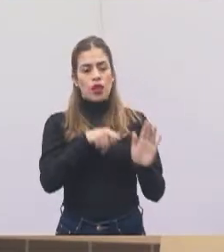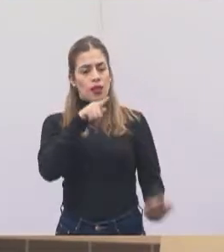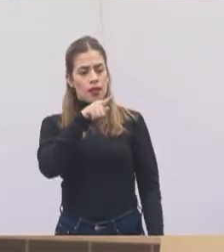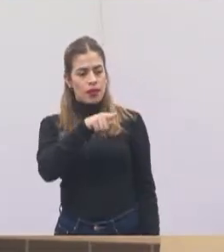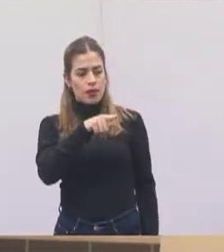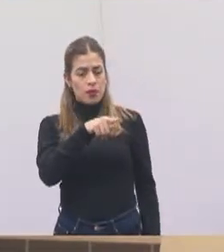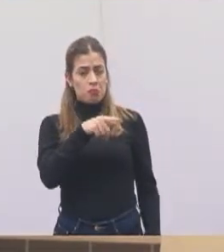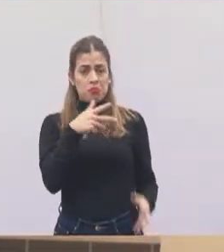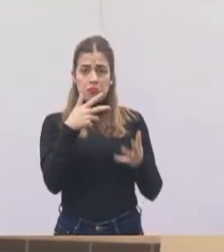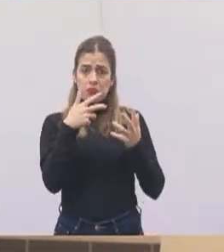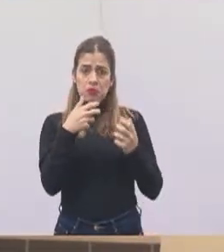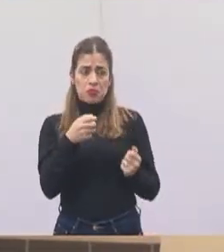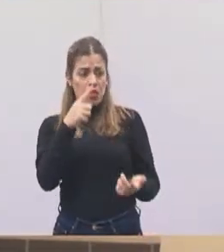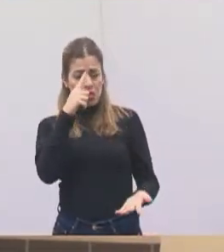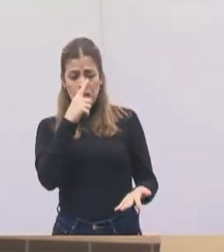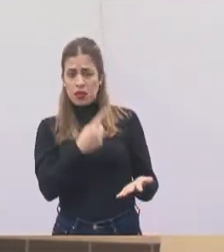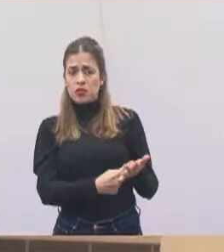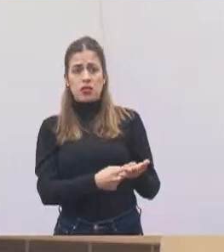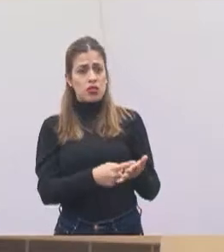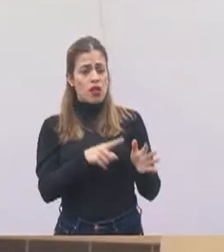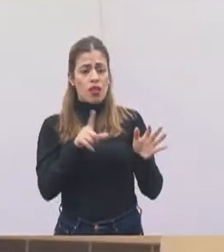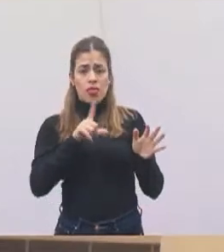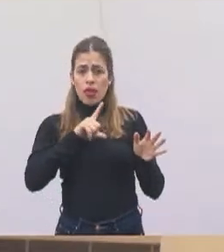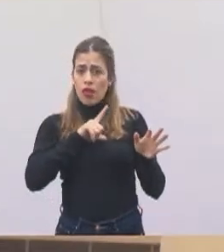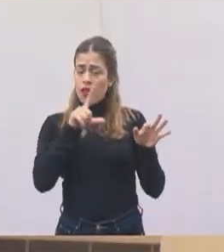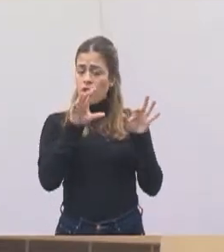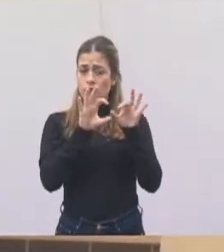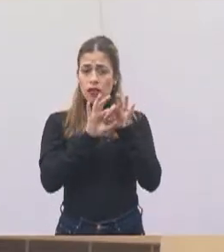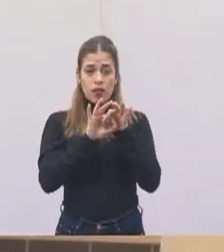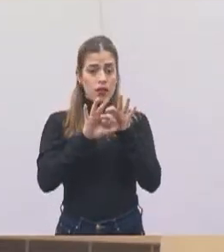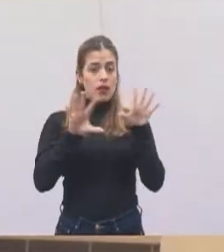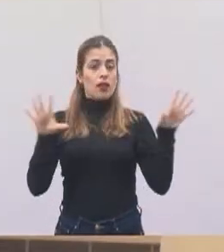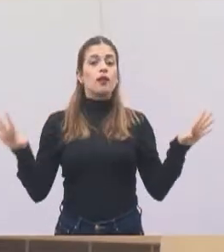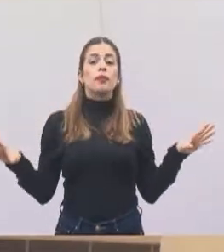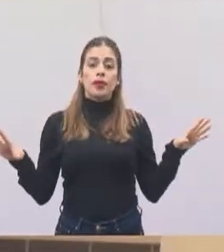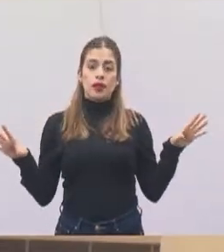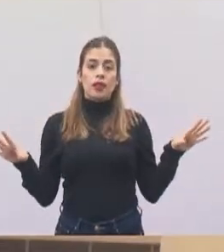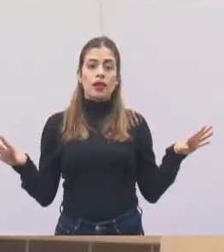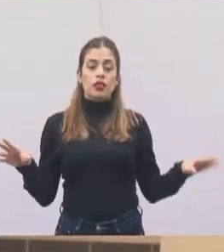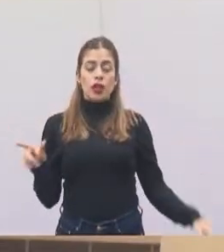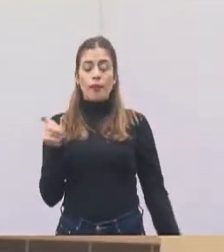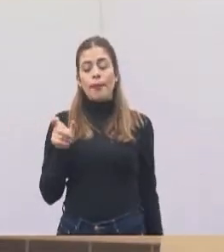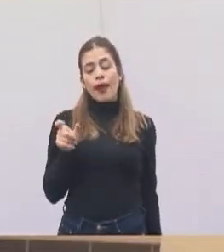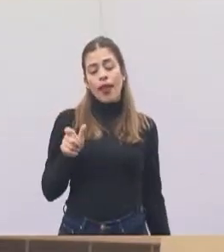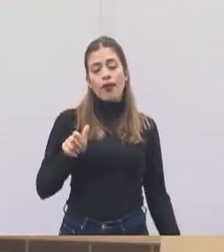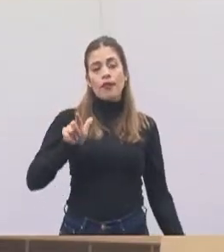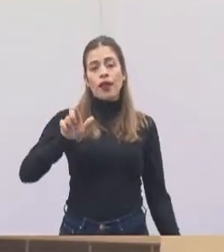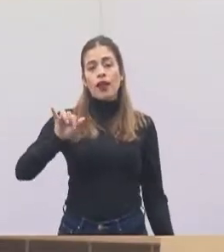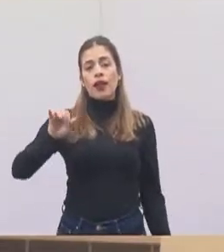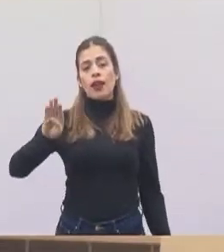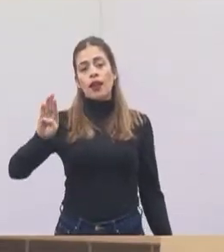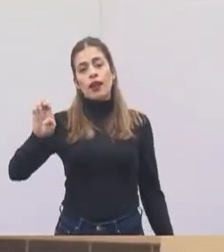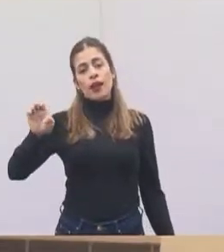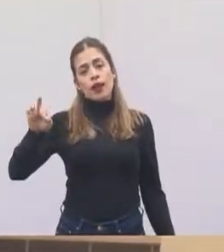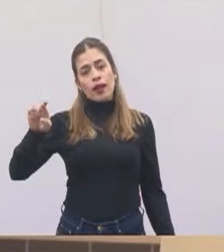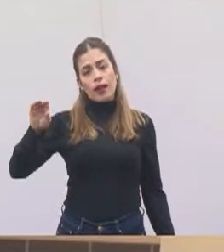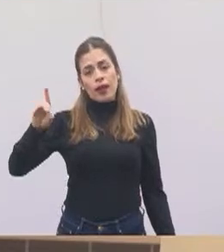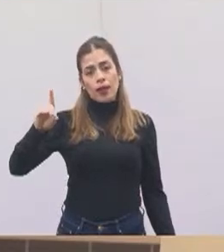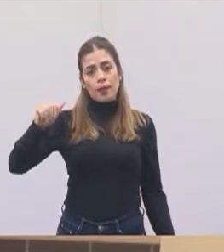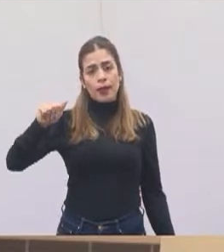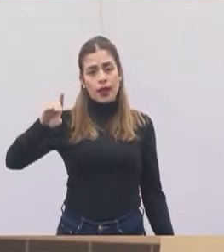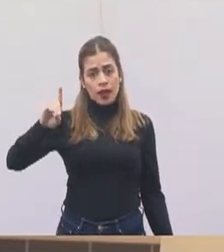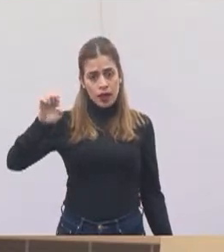decidir. Ele tem a liberdade, volto a dizer a palavra-chave desse projeto: